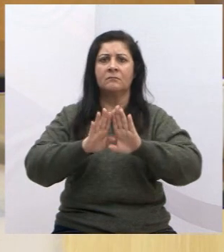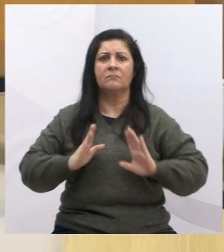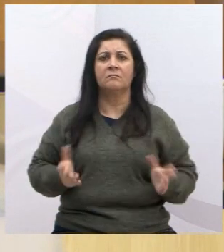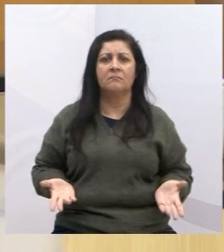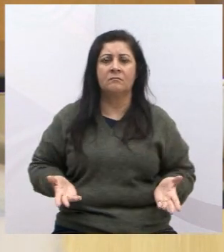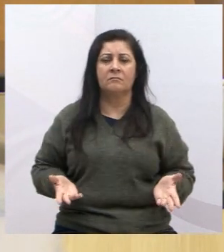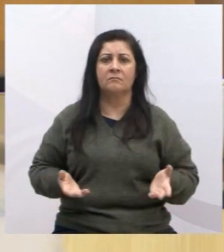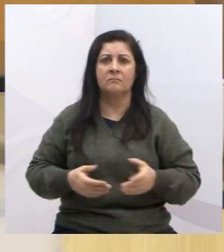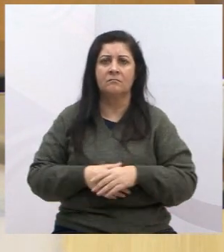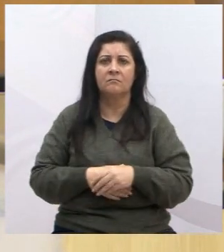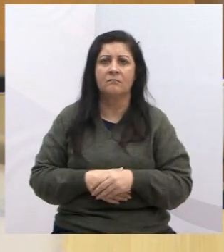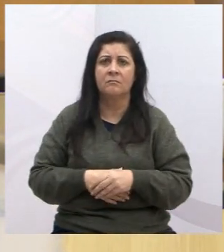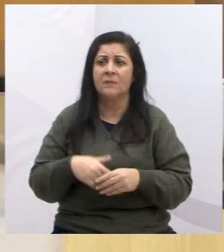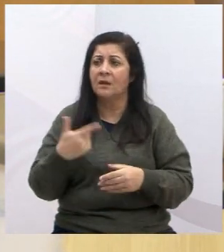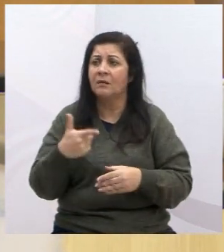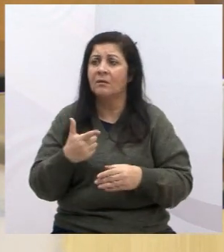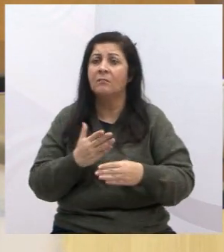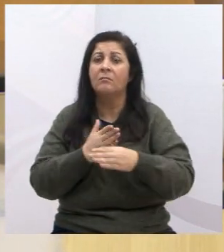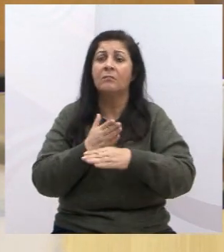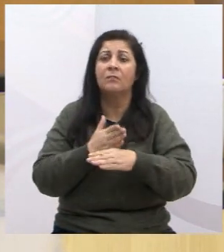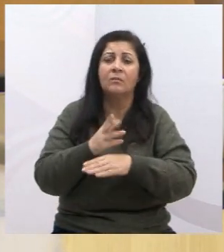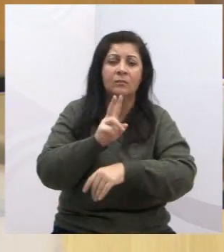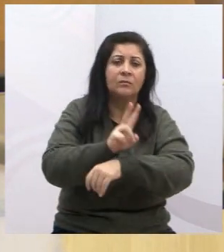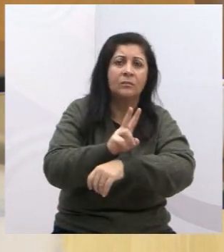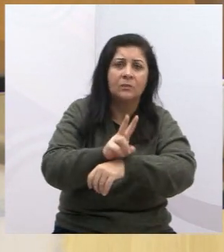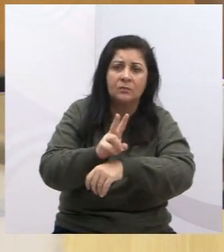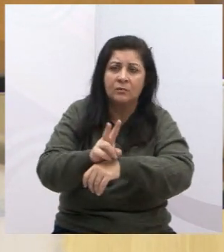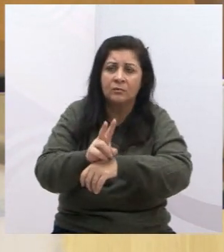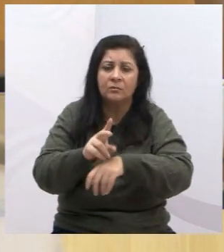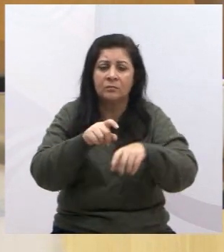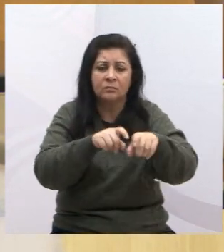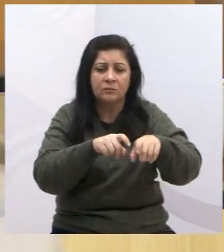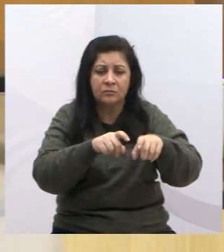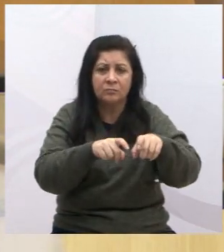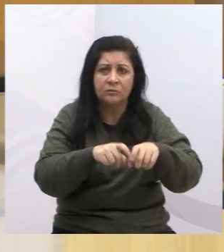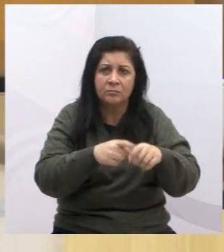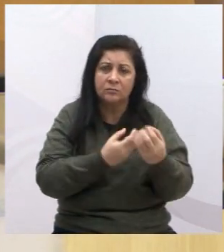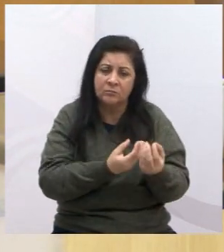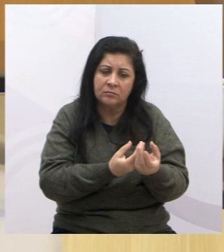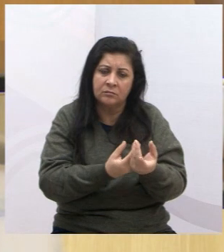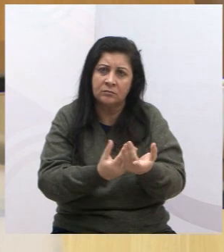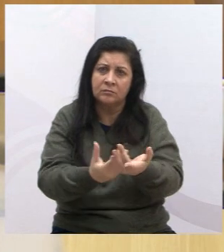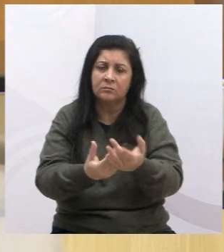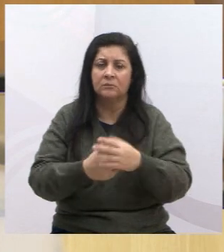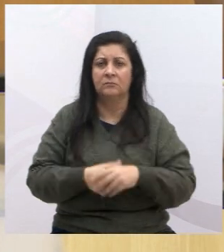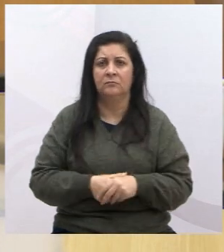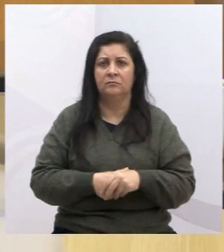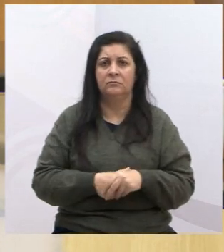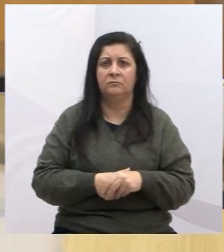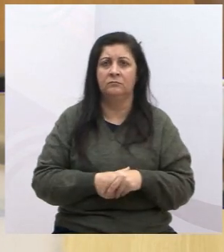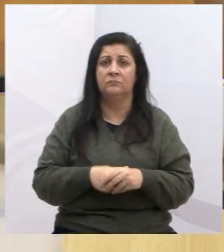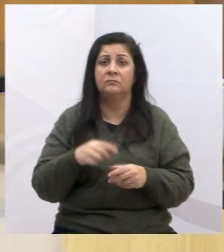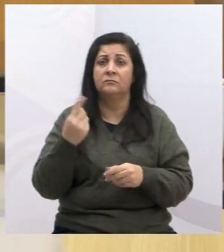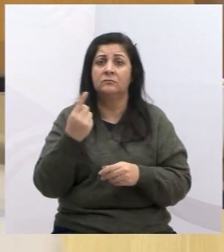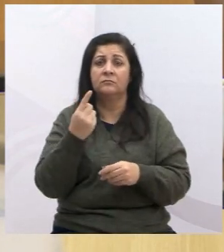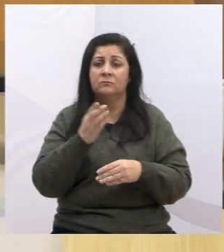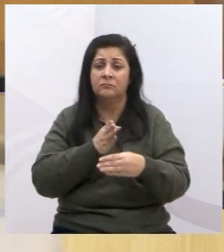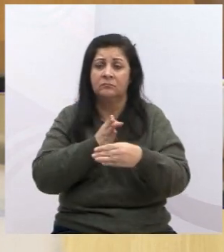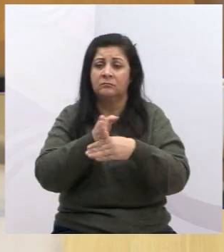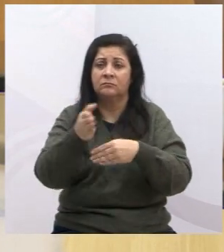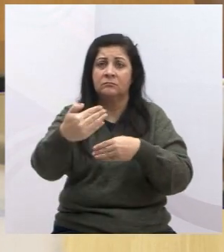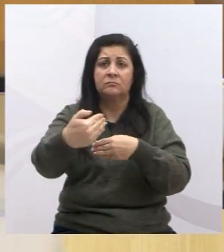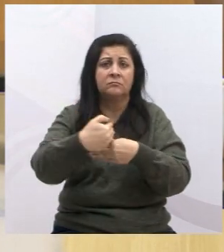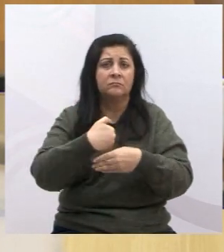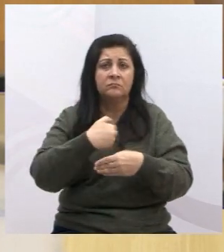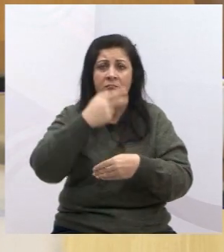28/1, ficaram sem acesso ao local para poderem trabalhar. Esse é o único acesso de entrada e saída para